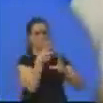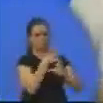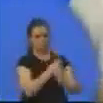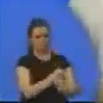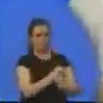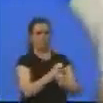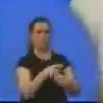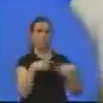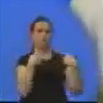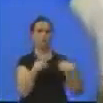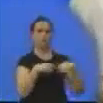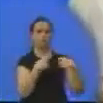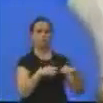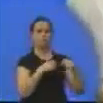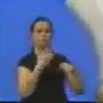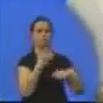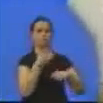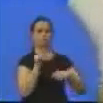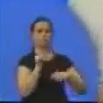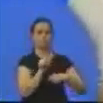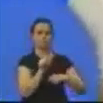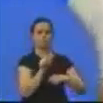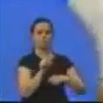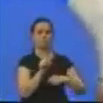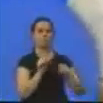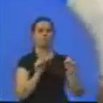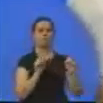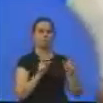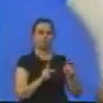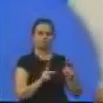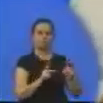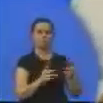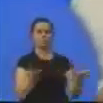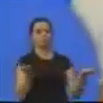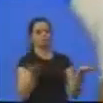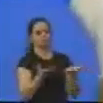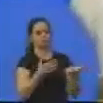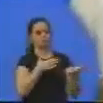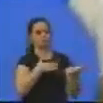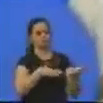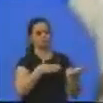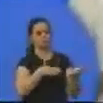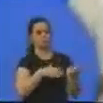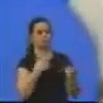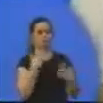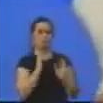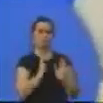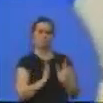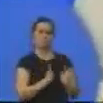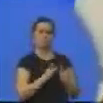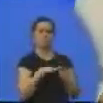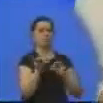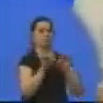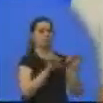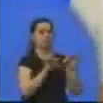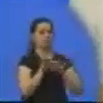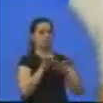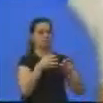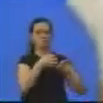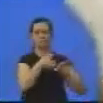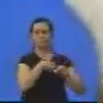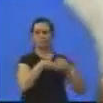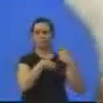toda tem que ser igual a 1000. Bom, até aí, tranquilo. Agora eu vou arrumar essa